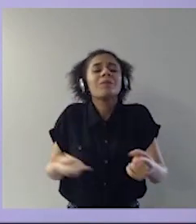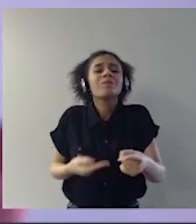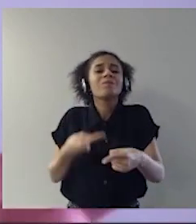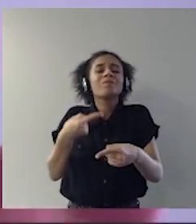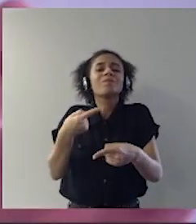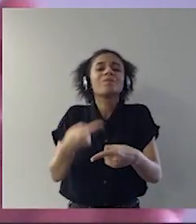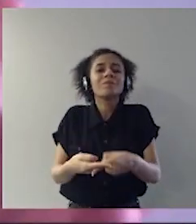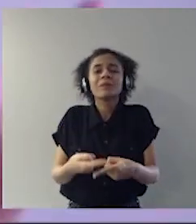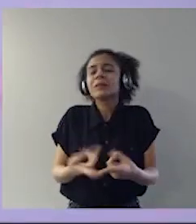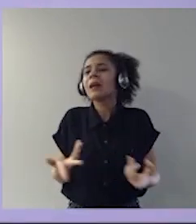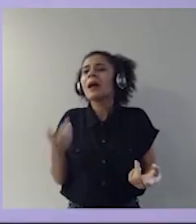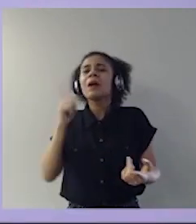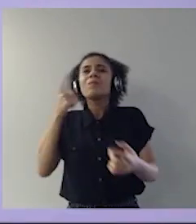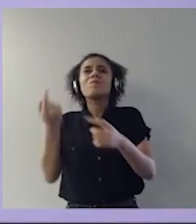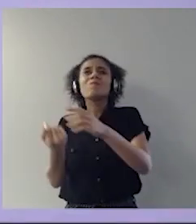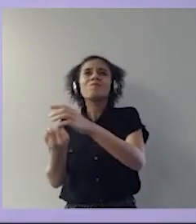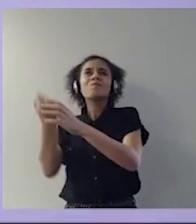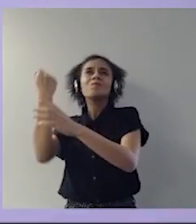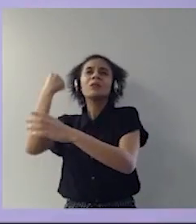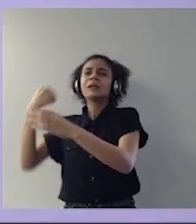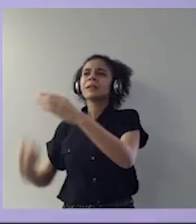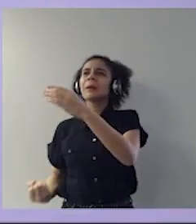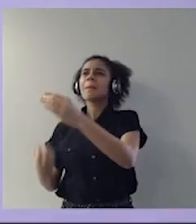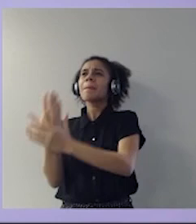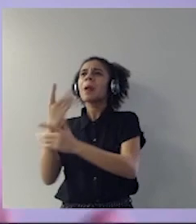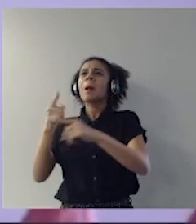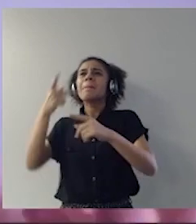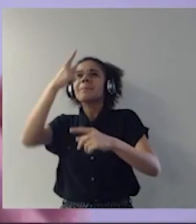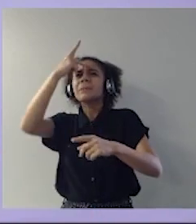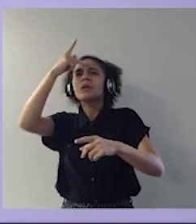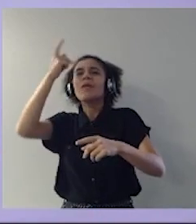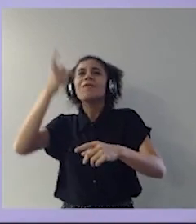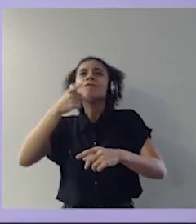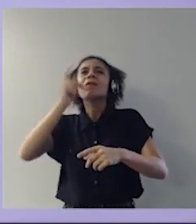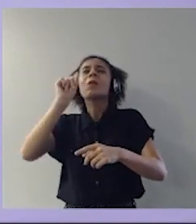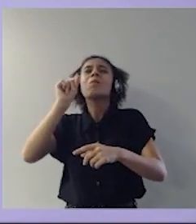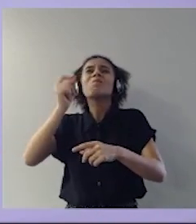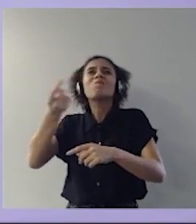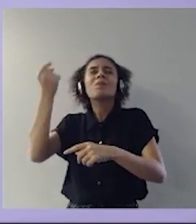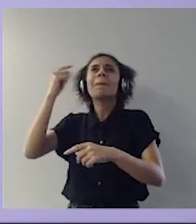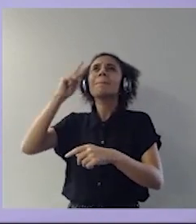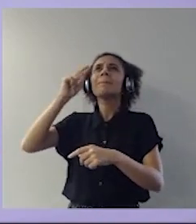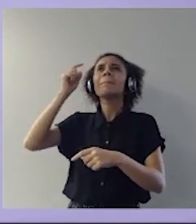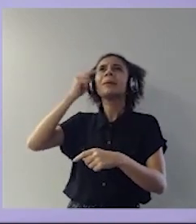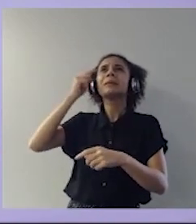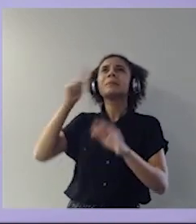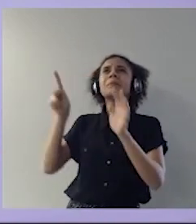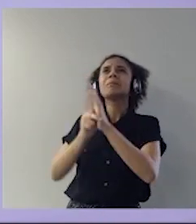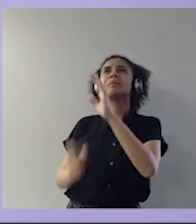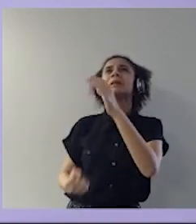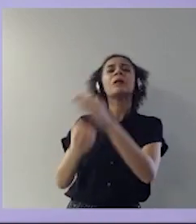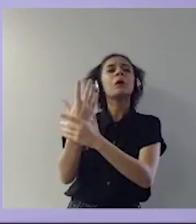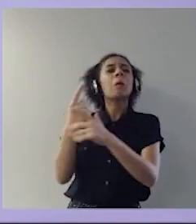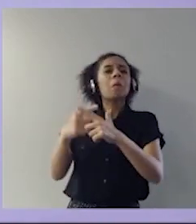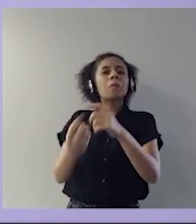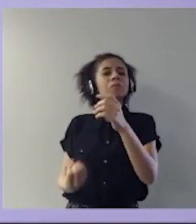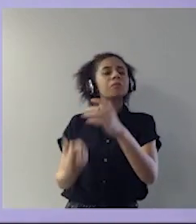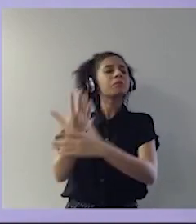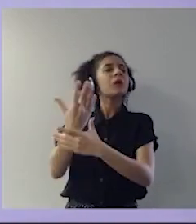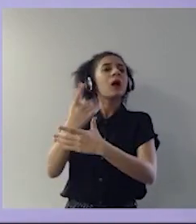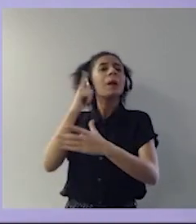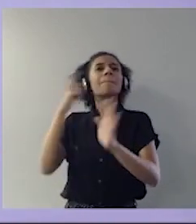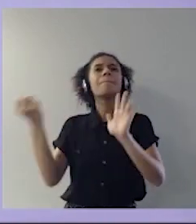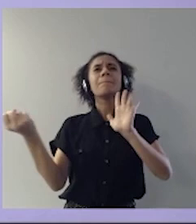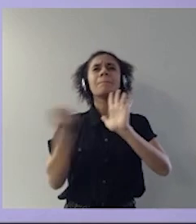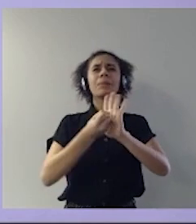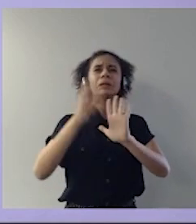razão, qual a origem, qual o mito fundador do direito administrativo? Para que ele foi gerido? Que momento histórico